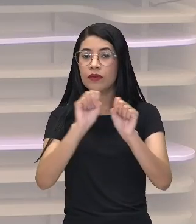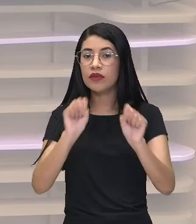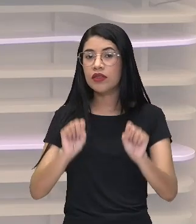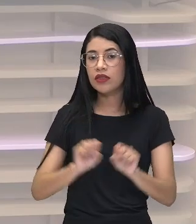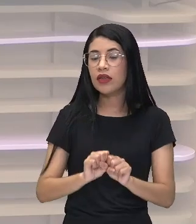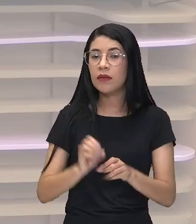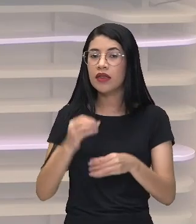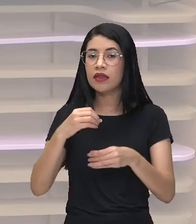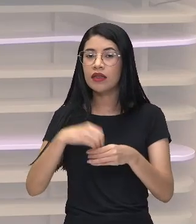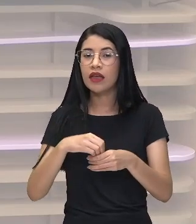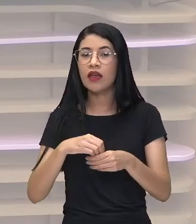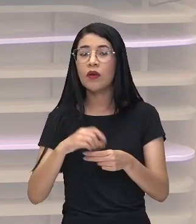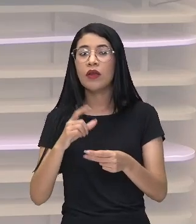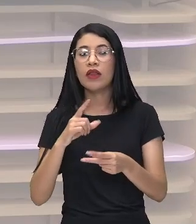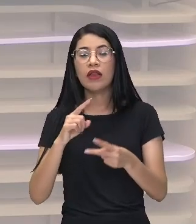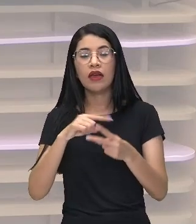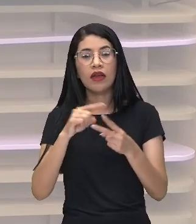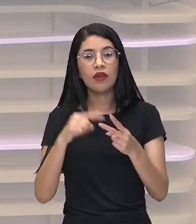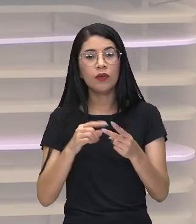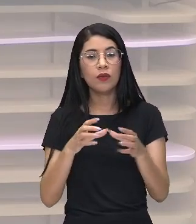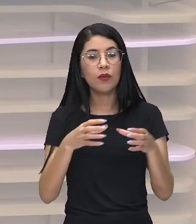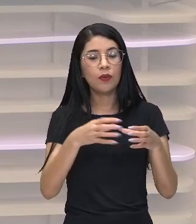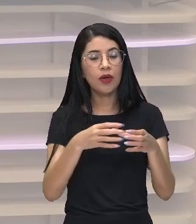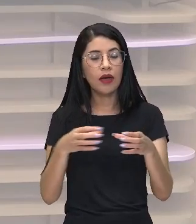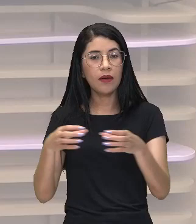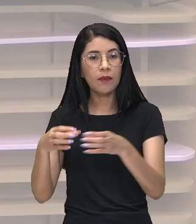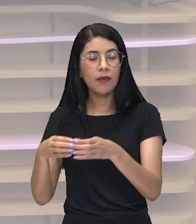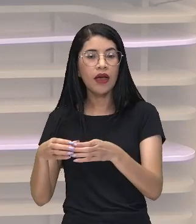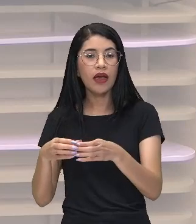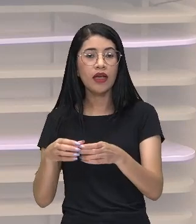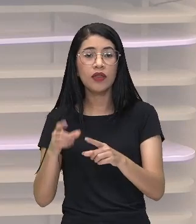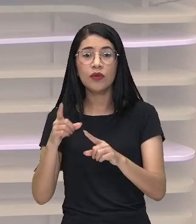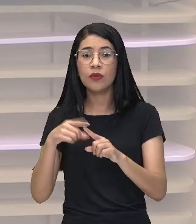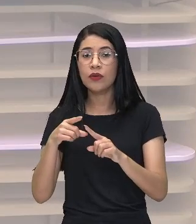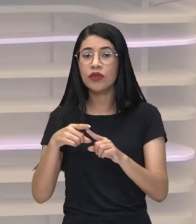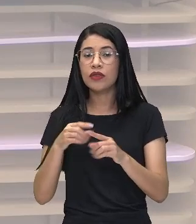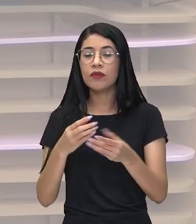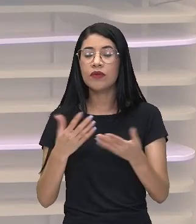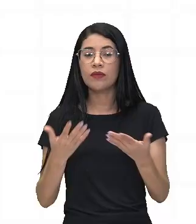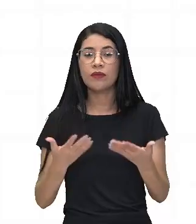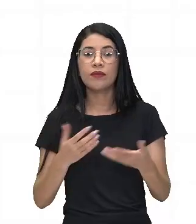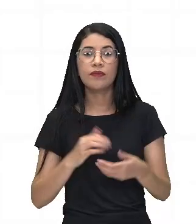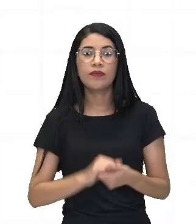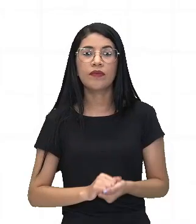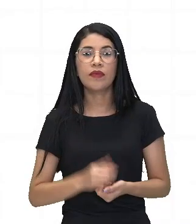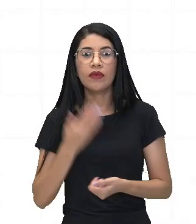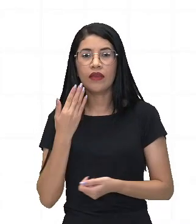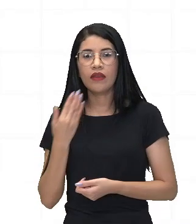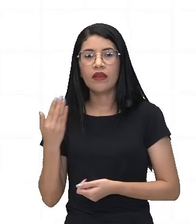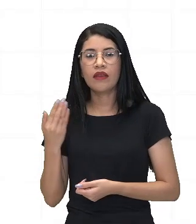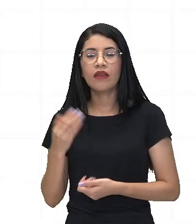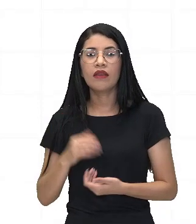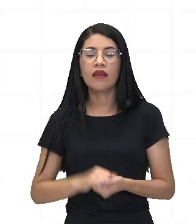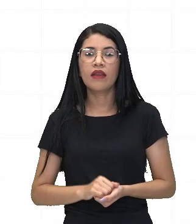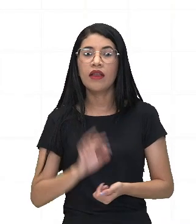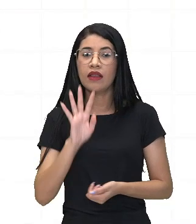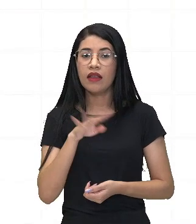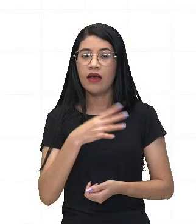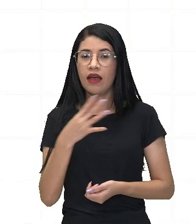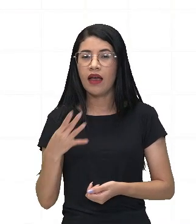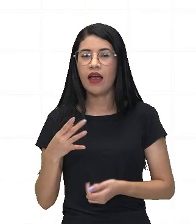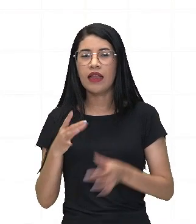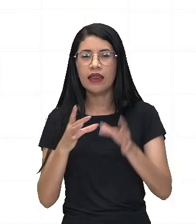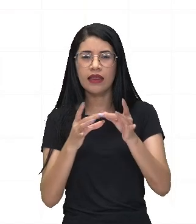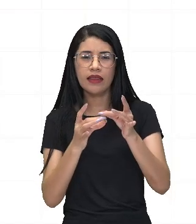temos duas categorias de unidades de conservação. E aí a gente vai dar uma olhada, né, entender melhor